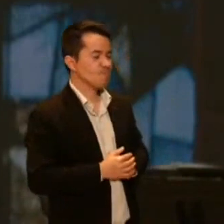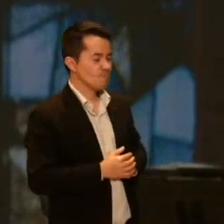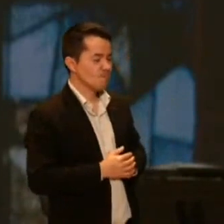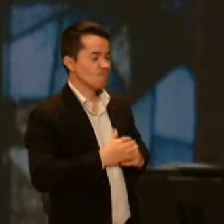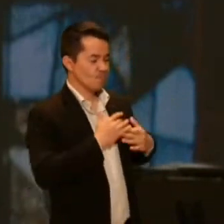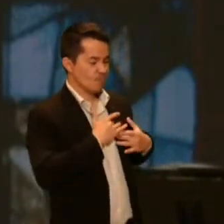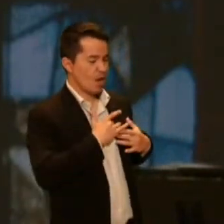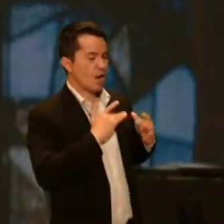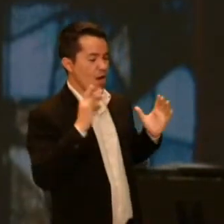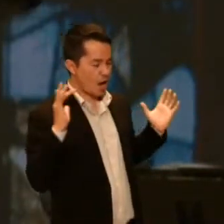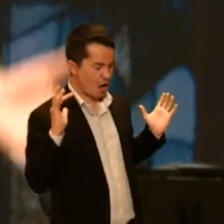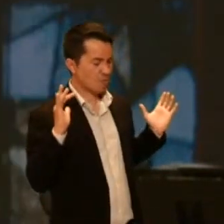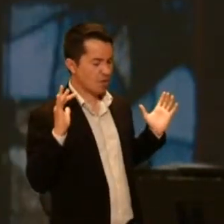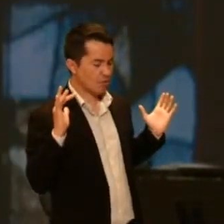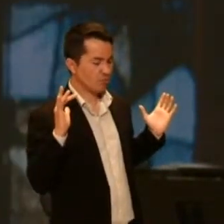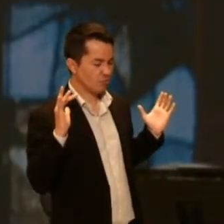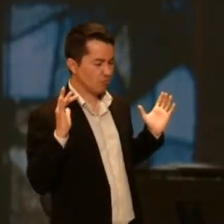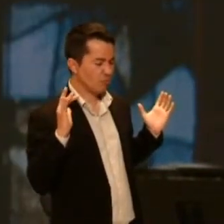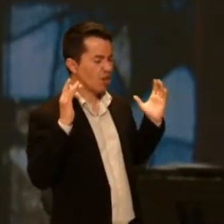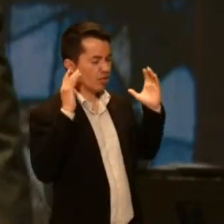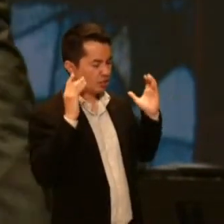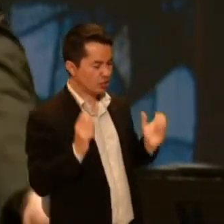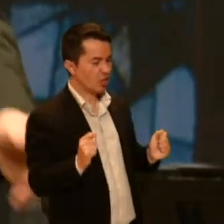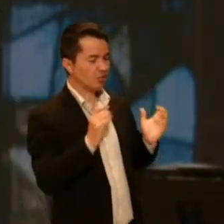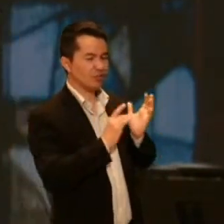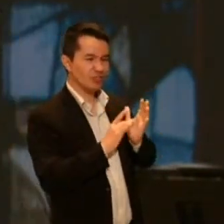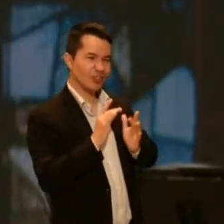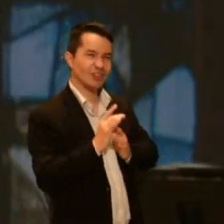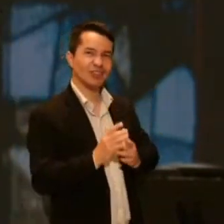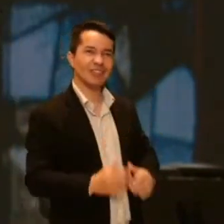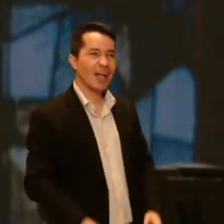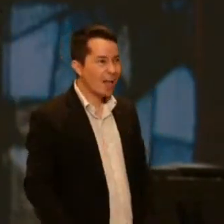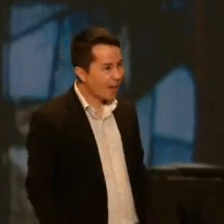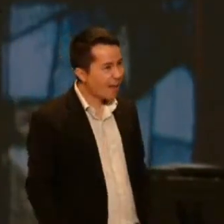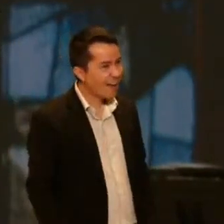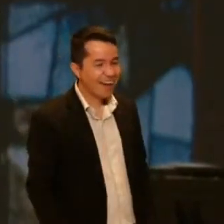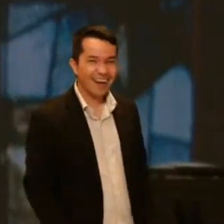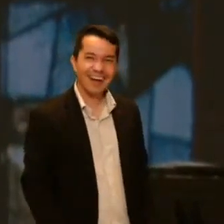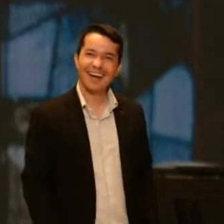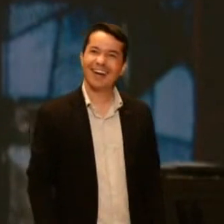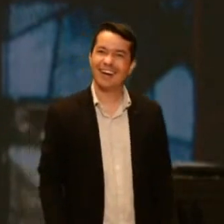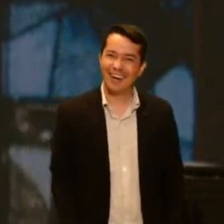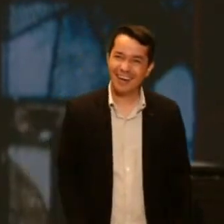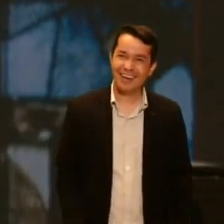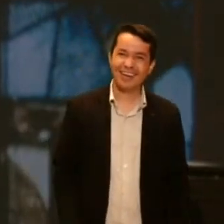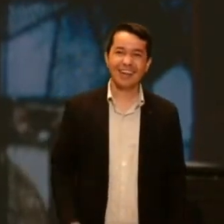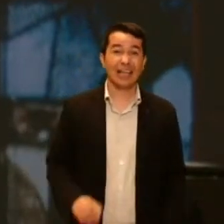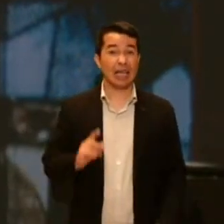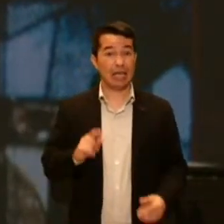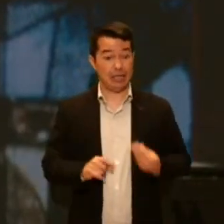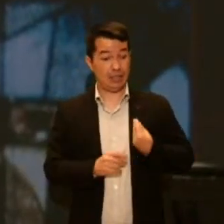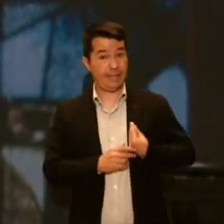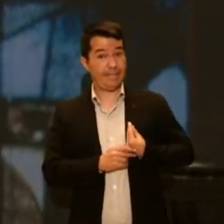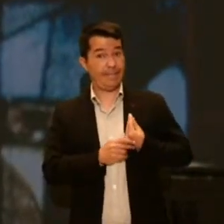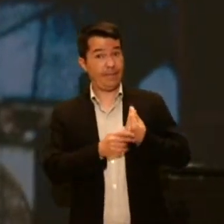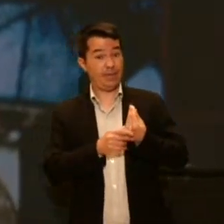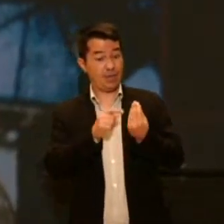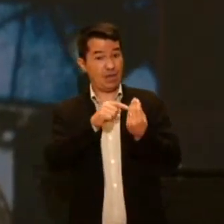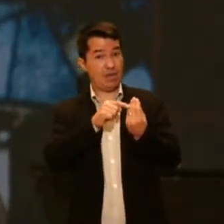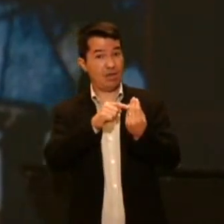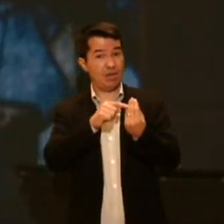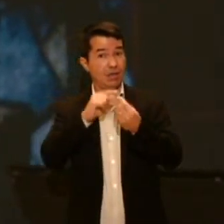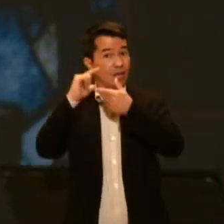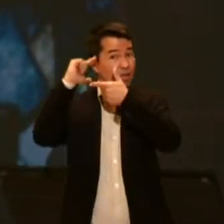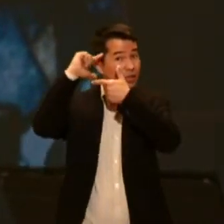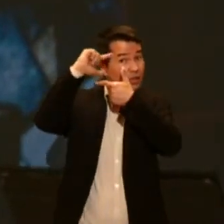Jesus Cristo como Senhor e Salvador da vida dele. Agora, imagina quantos tesouros religiosos ele teve